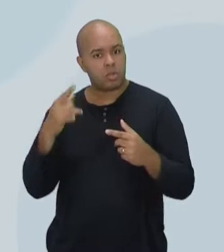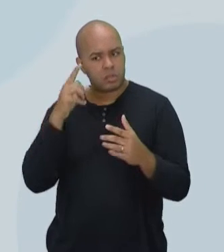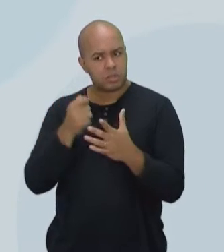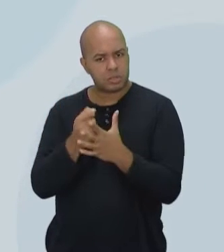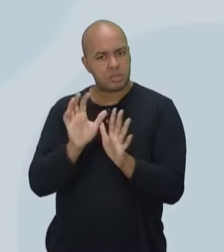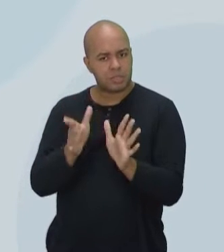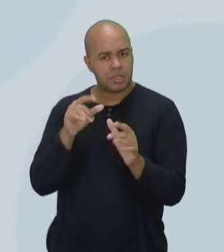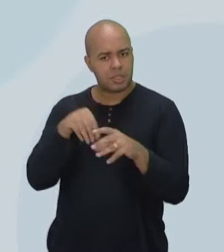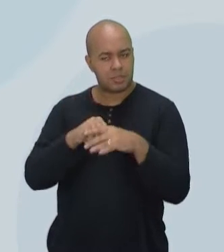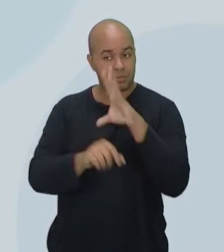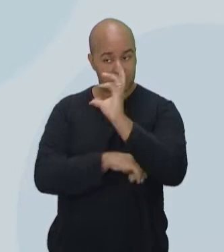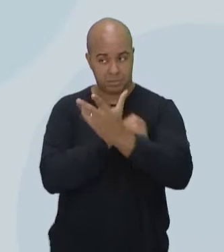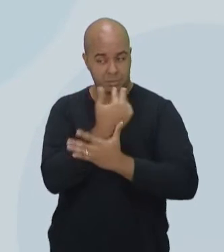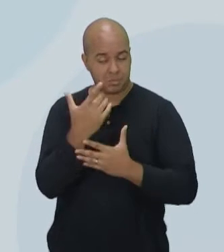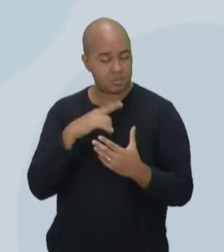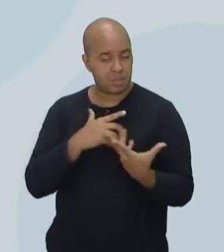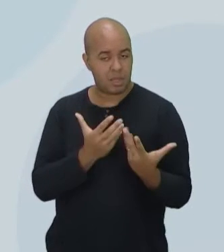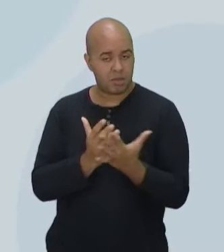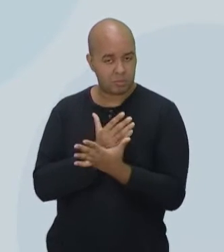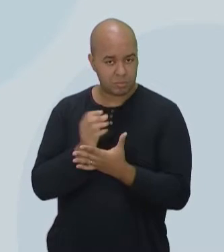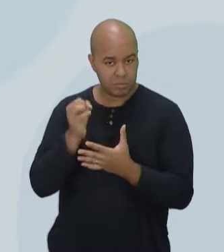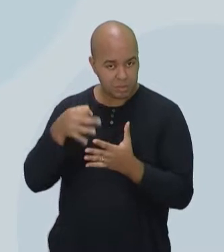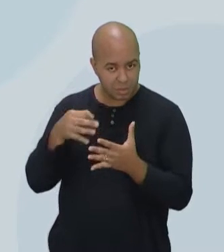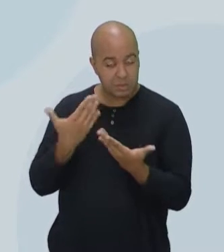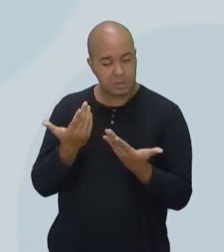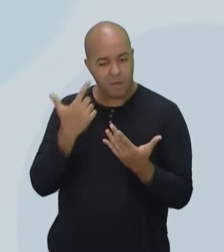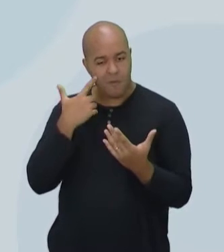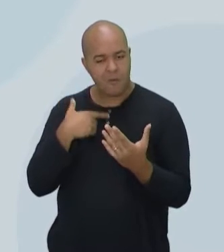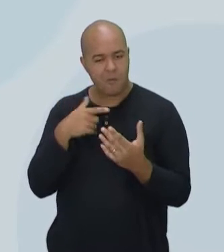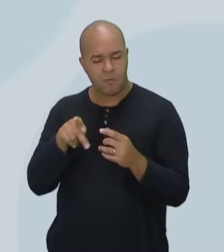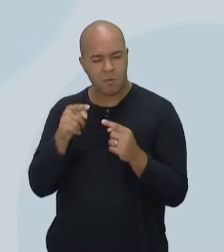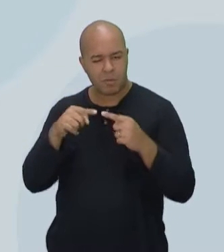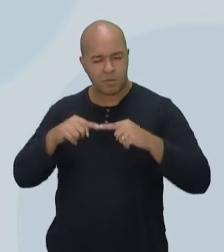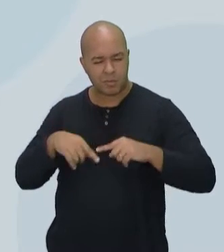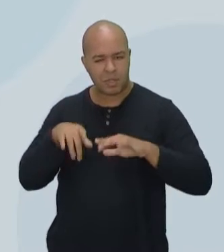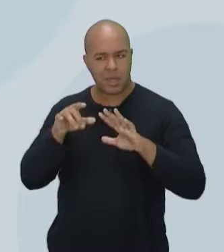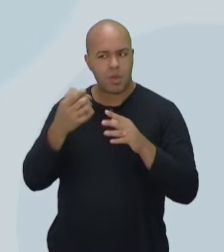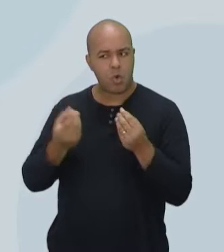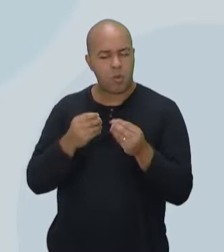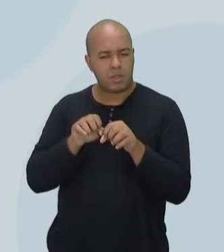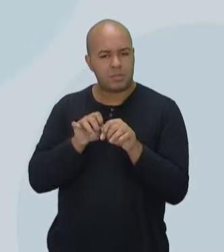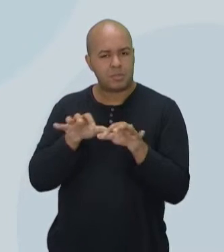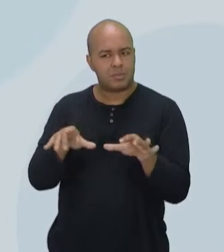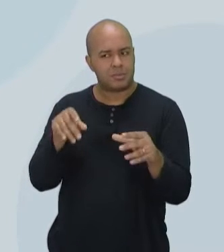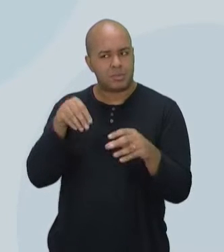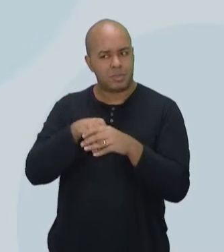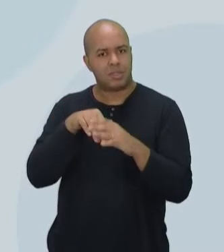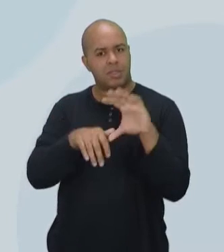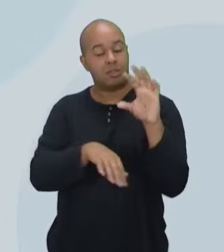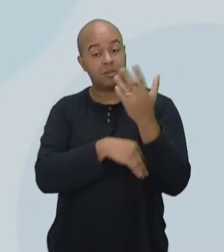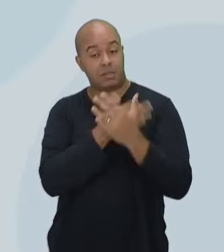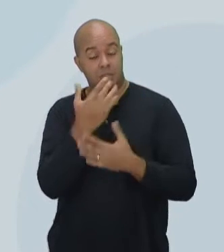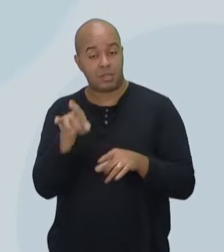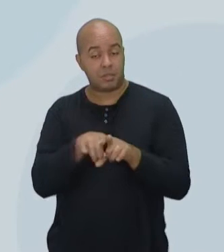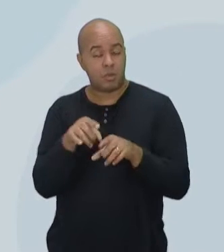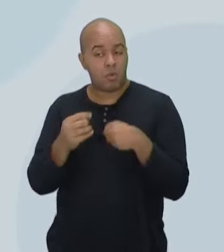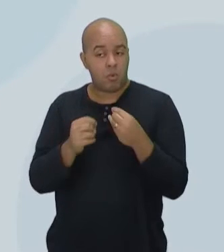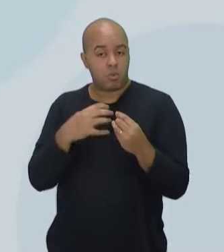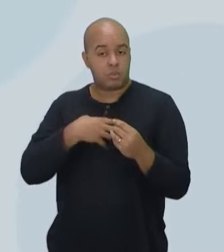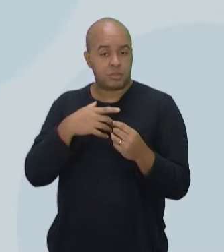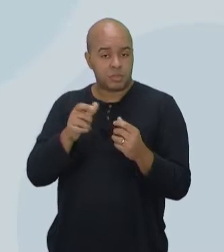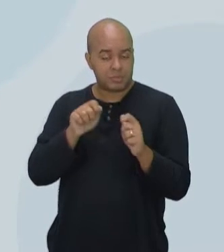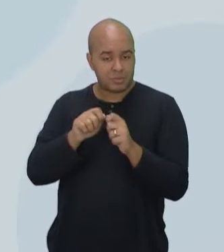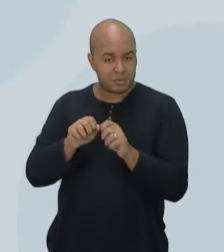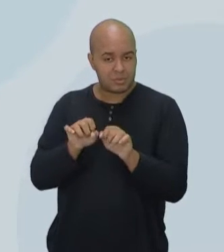já na natureza desses elementos químicos, certo? A questão é a distribuição dele na natureza e a forma como